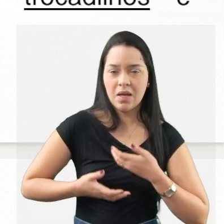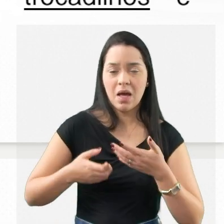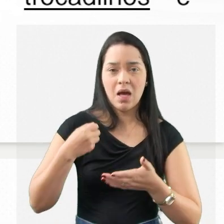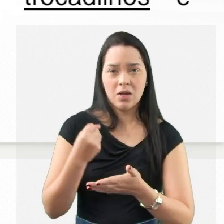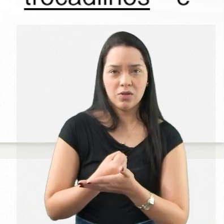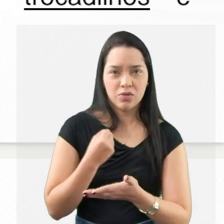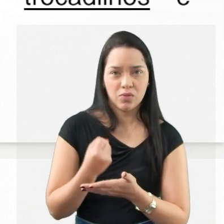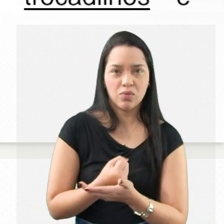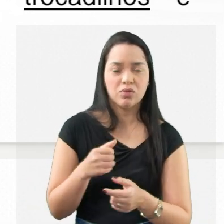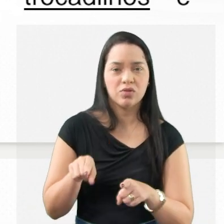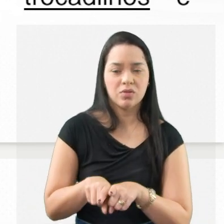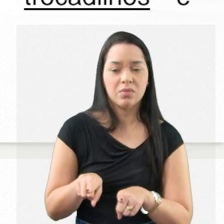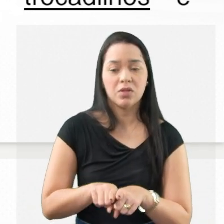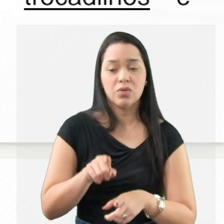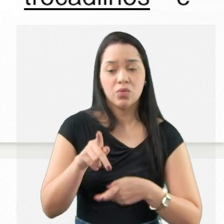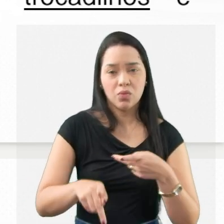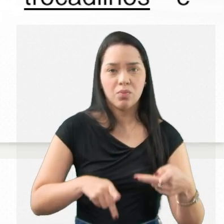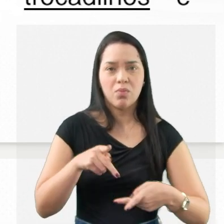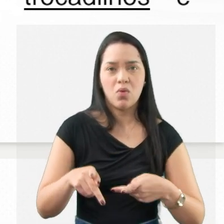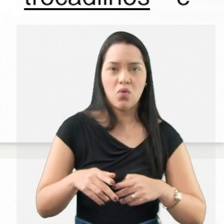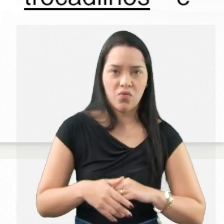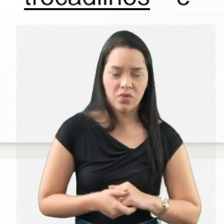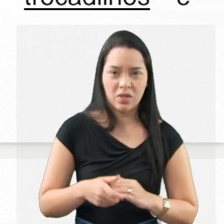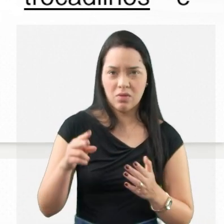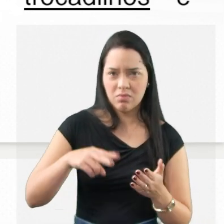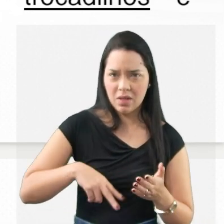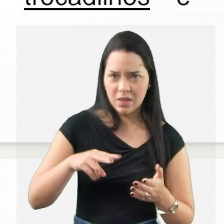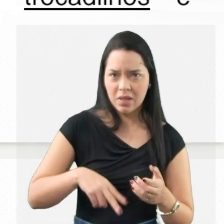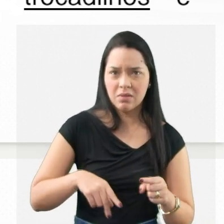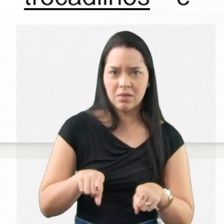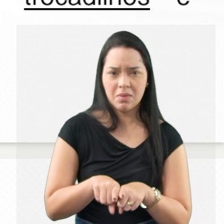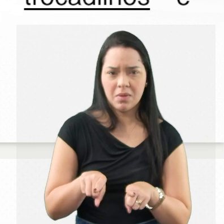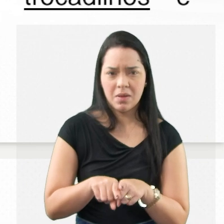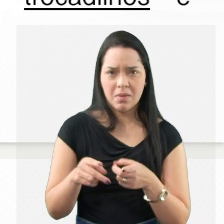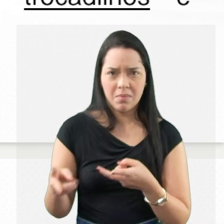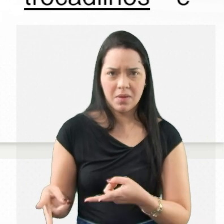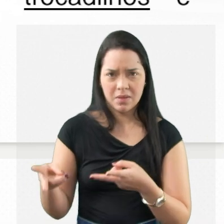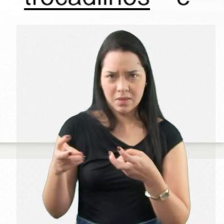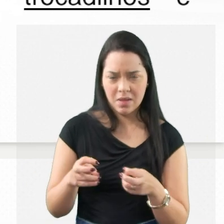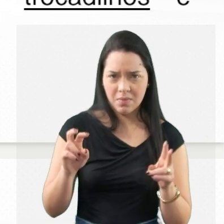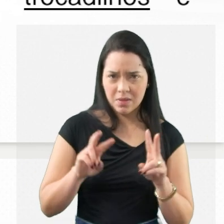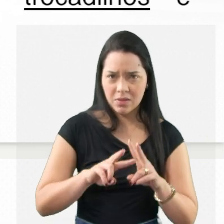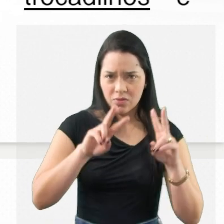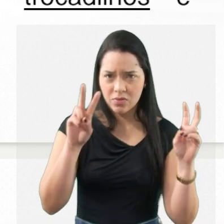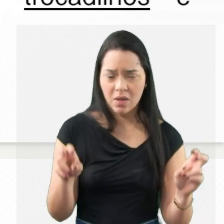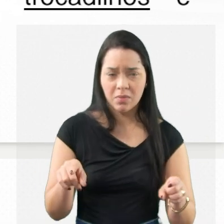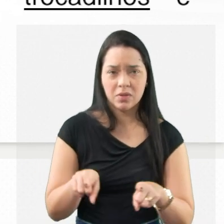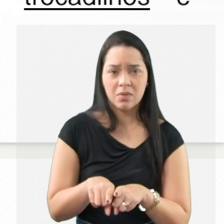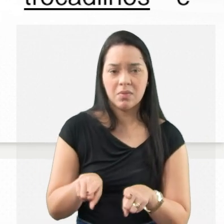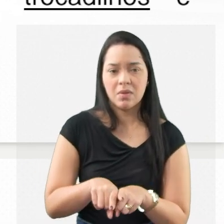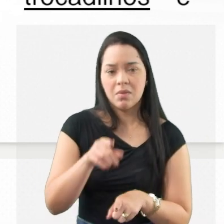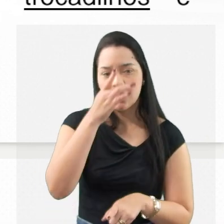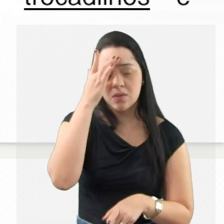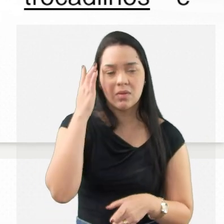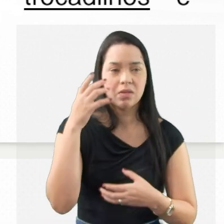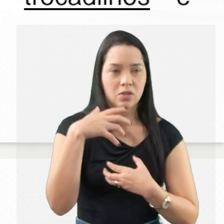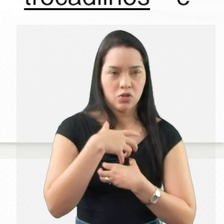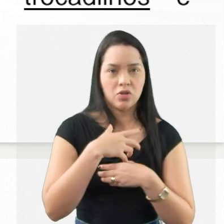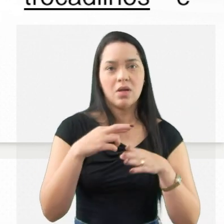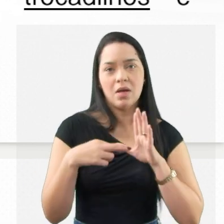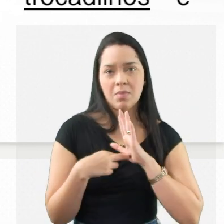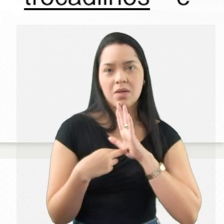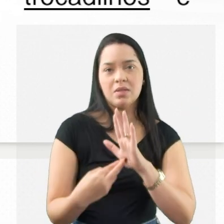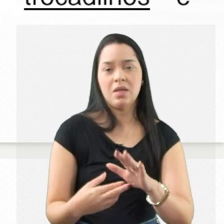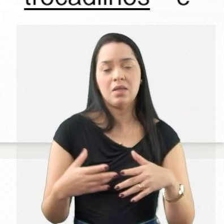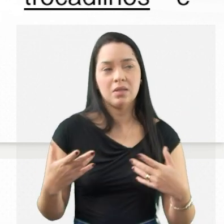as angústias do povo. Então, quando alguém está lendo um cordel e percebe essas temáticas, é uma forma da pessoa se sentir representada, né?